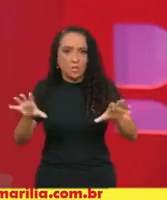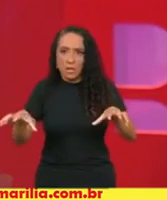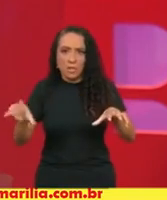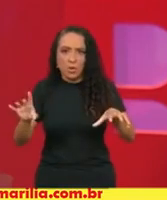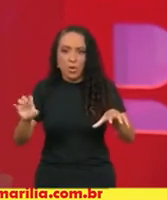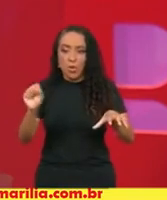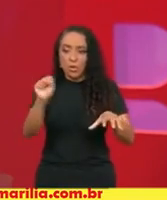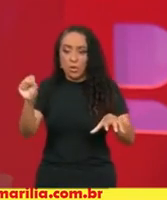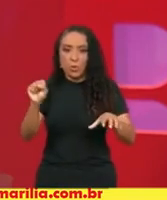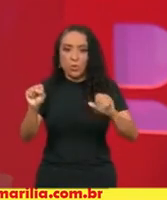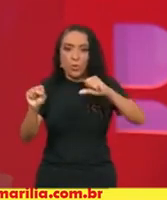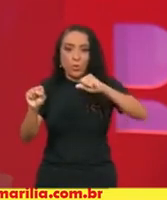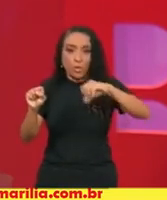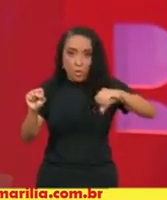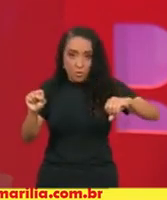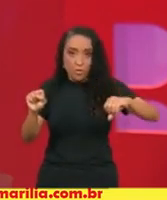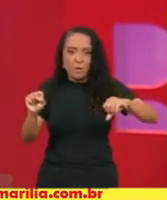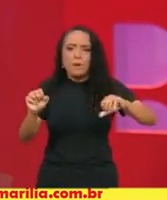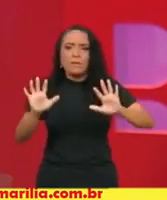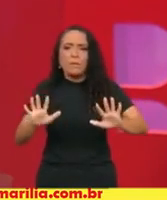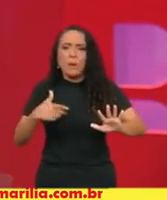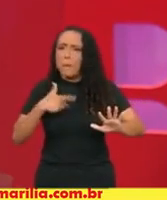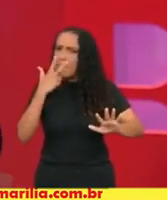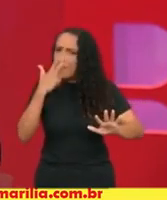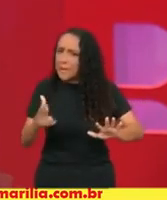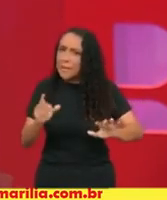1888 e 1889. Então, me parece,